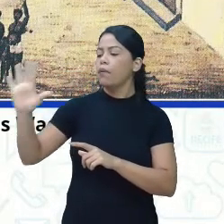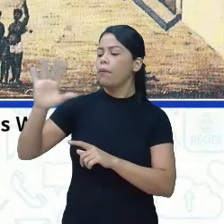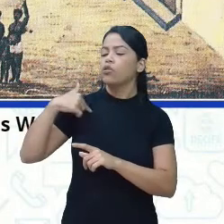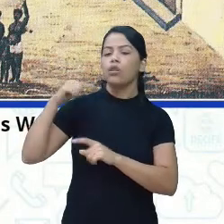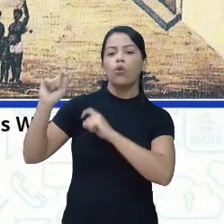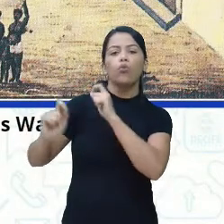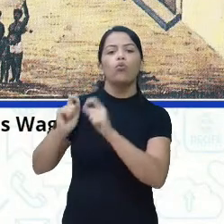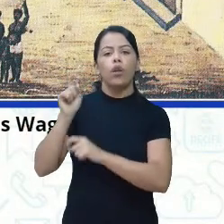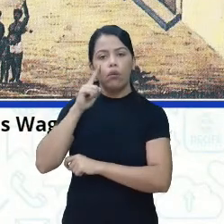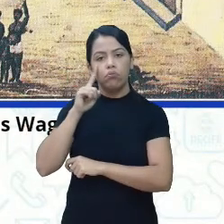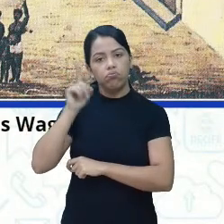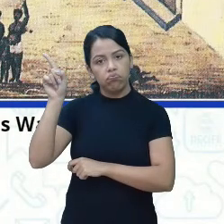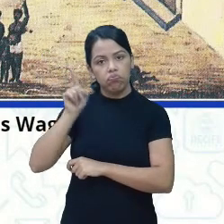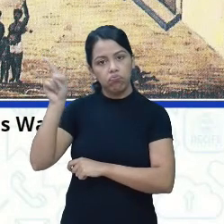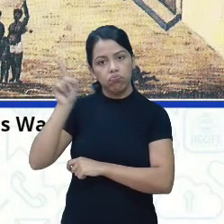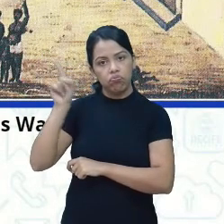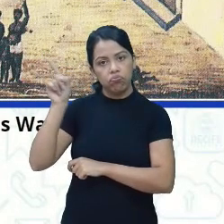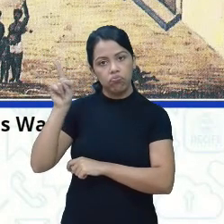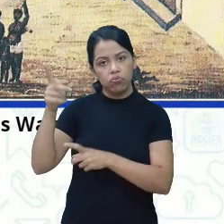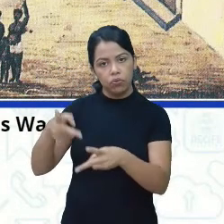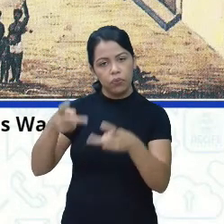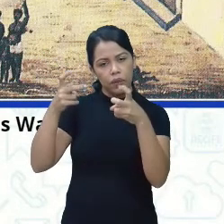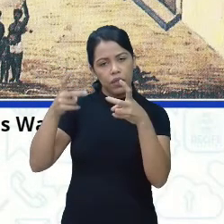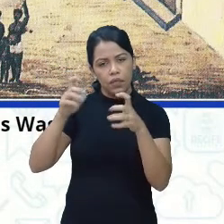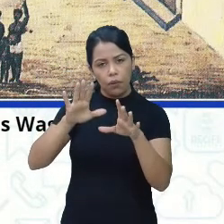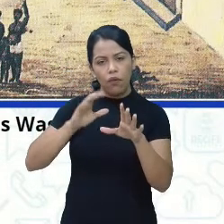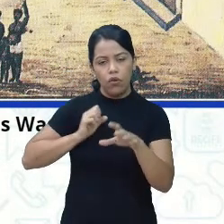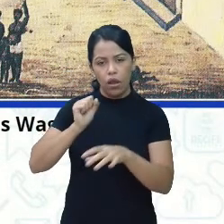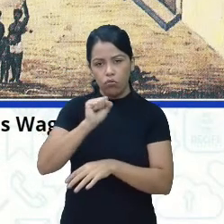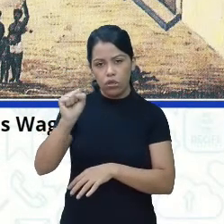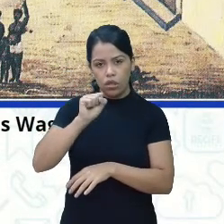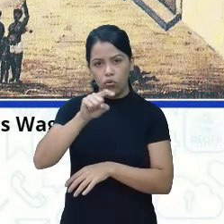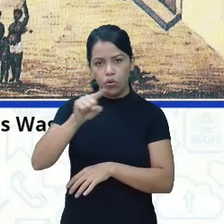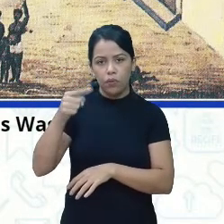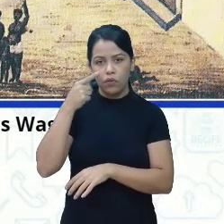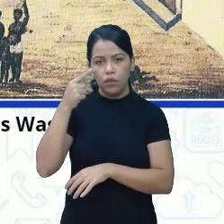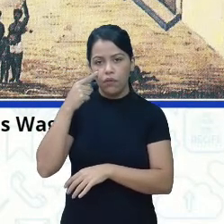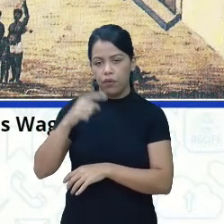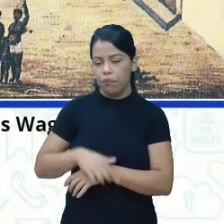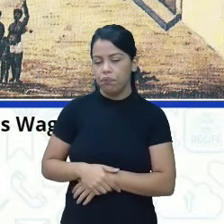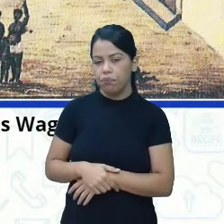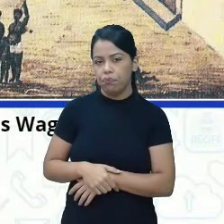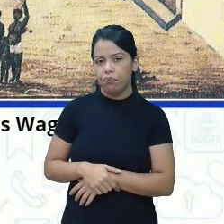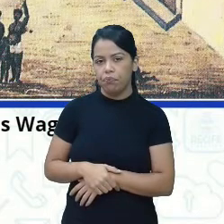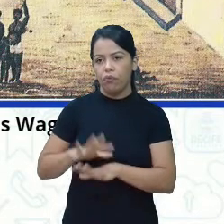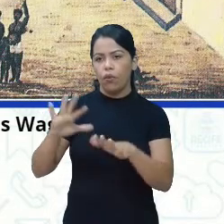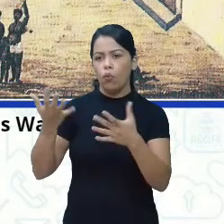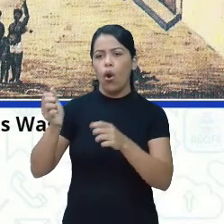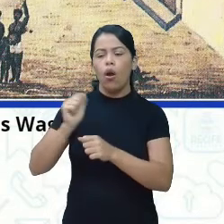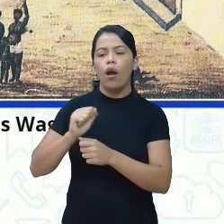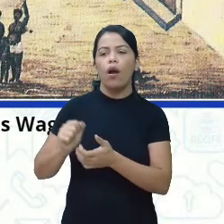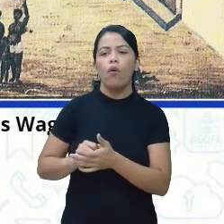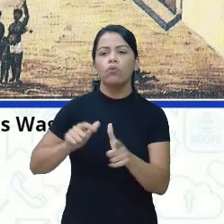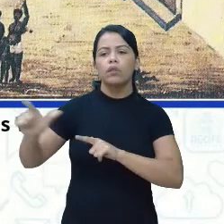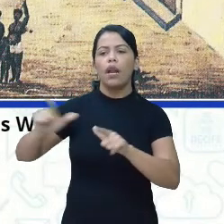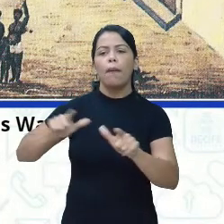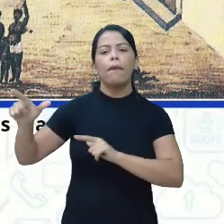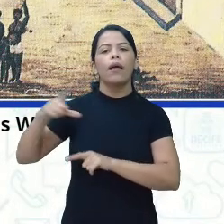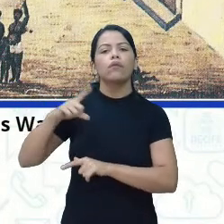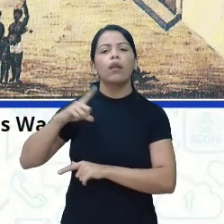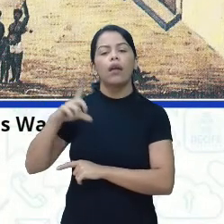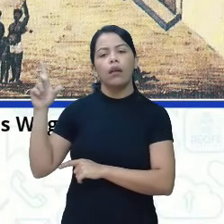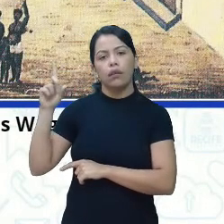vou dar aí uns segundinhos para vocês observarem bem a imagem. Que tipo de atividade econômica está sendo realizada aí,